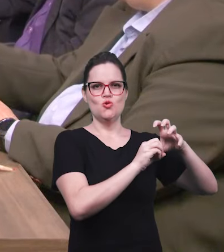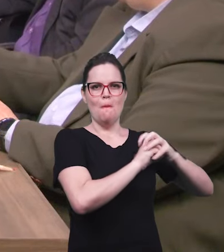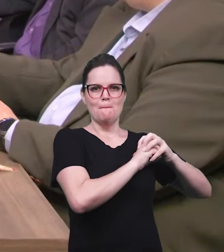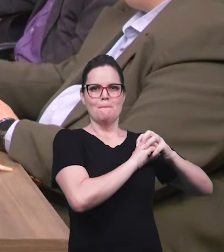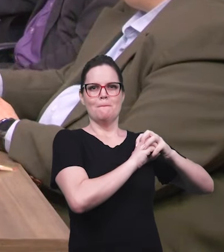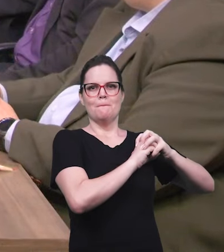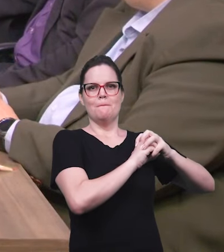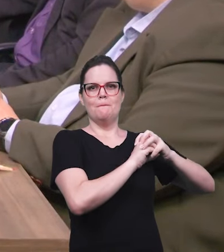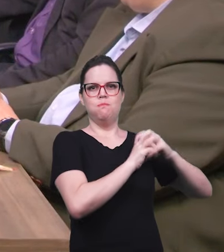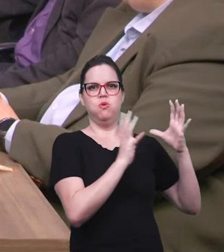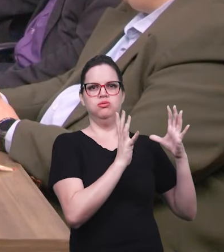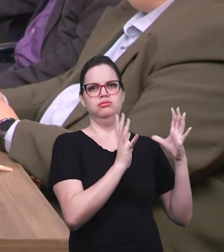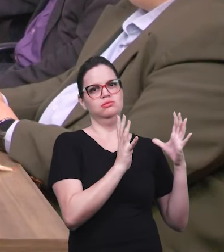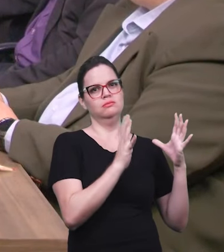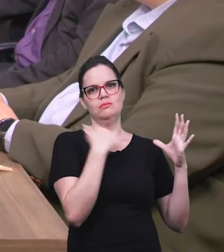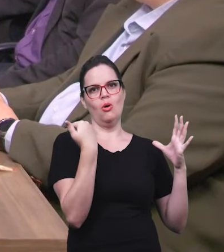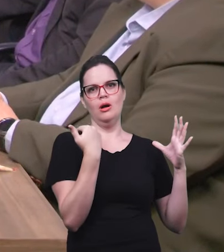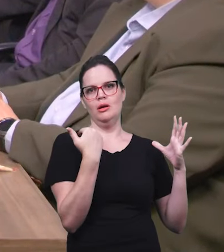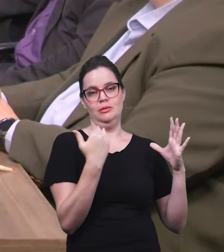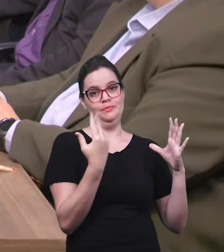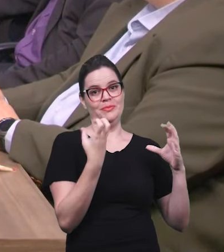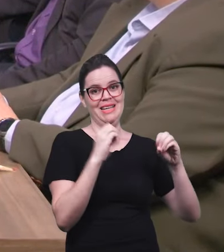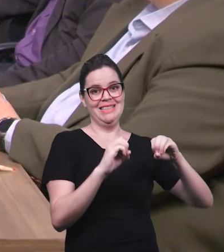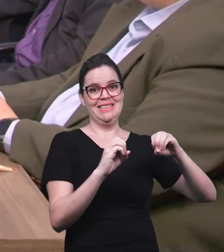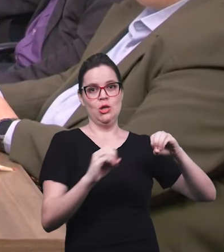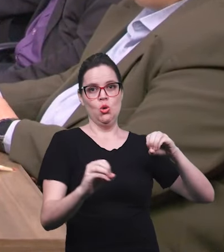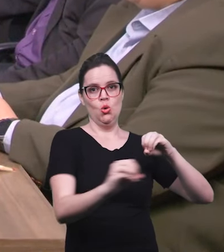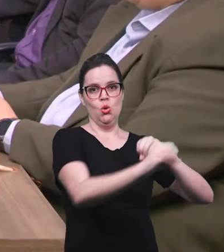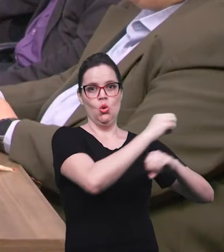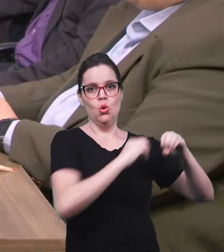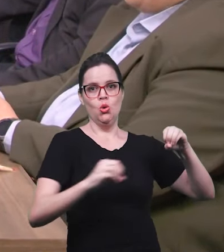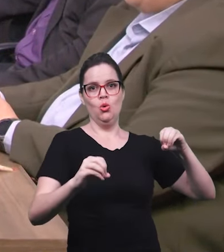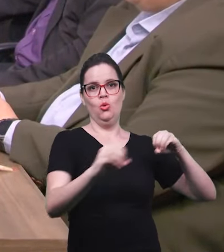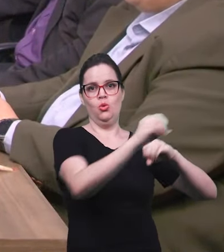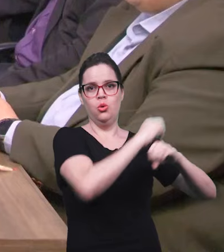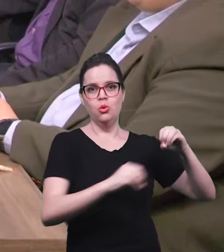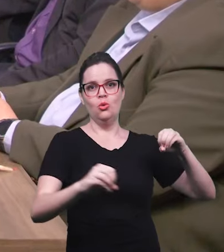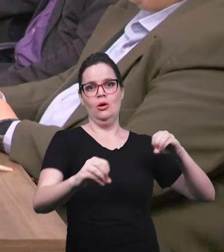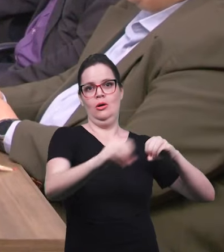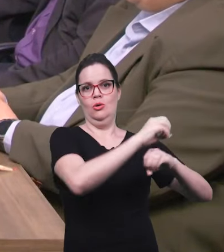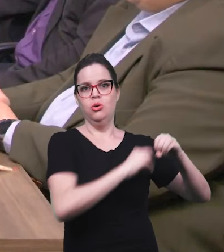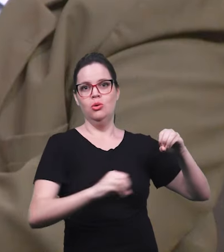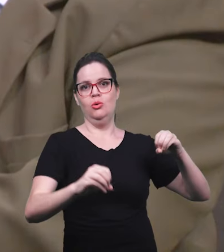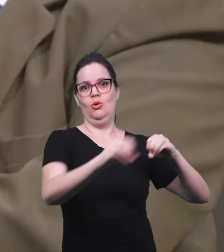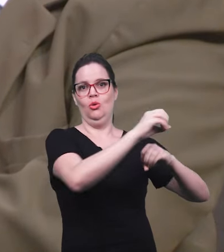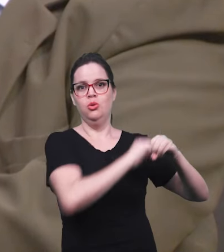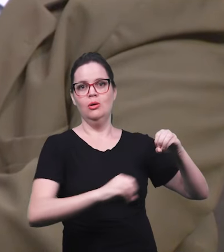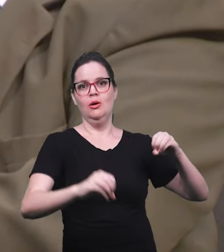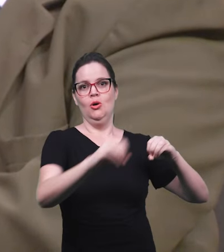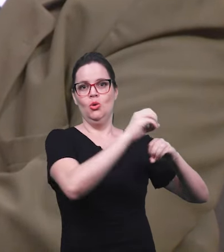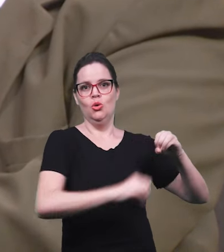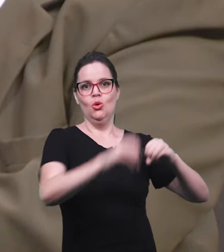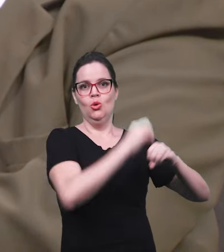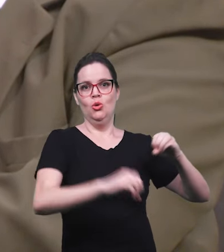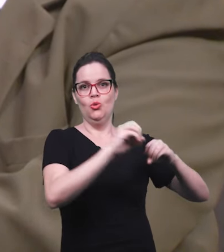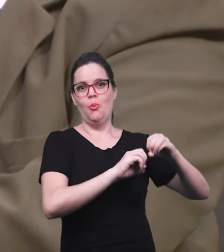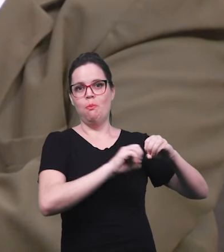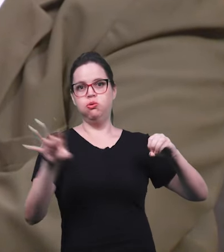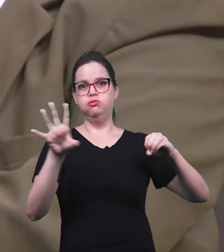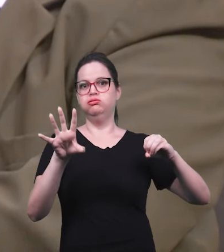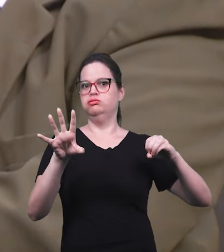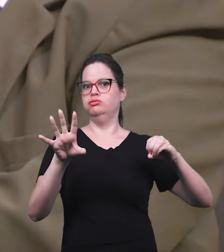ela para dentro e a gente ia morrer. Se a energia cinética fosse maior do que a gravitacional, a gente ia ser expulso do sistema solar e